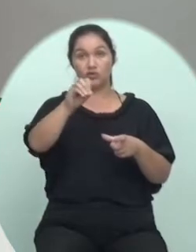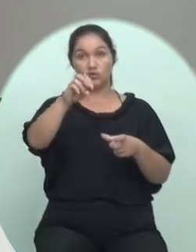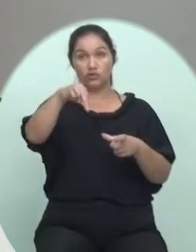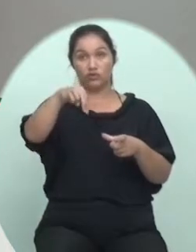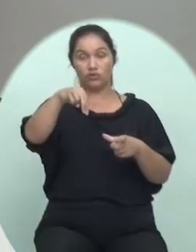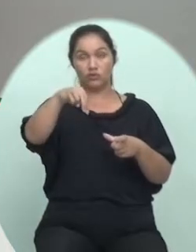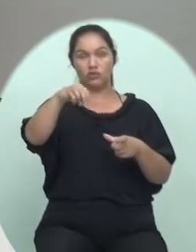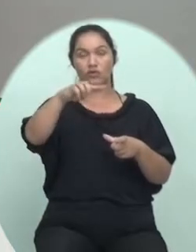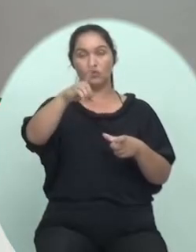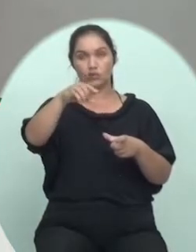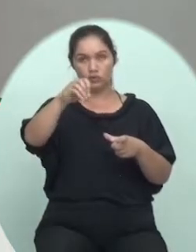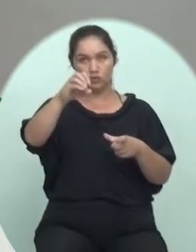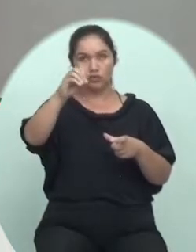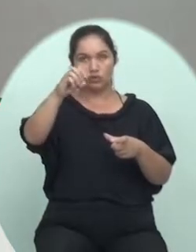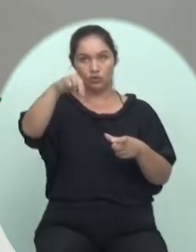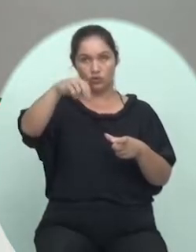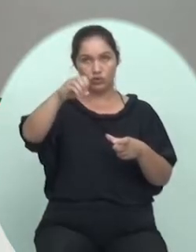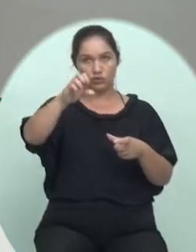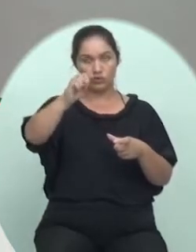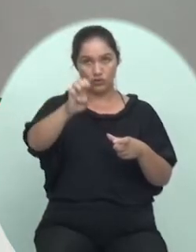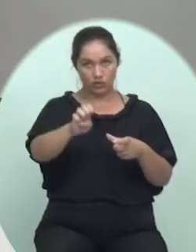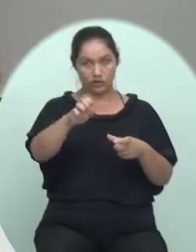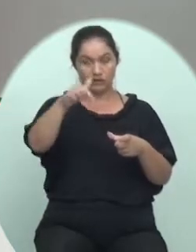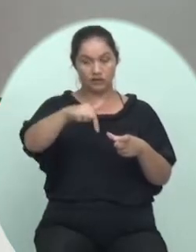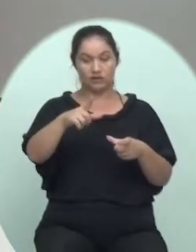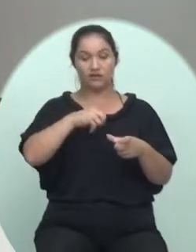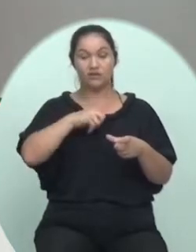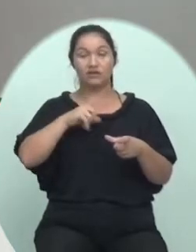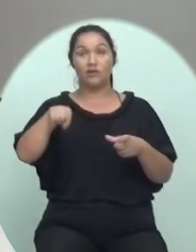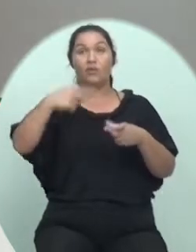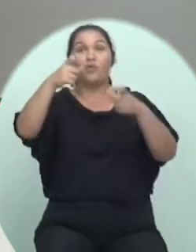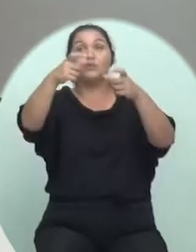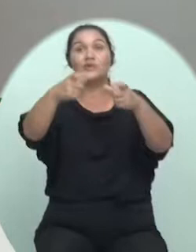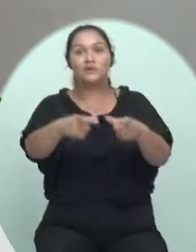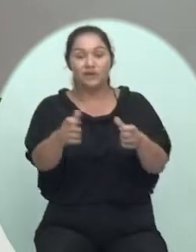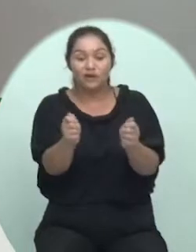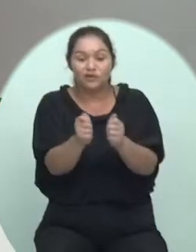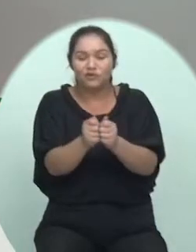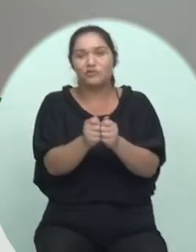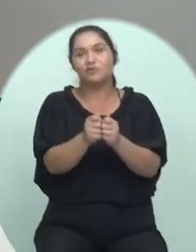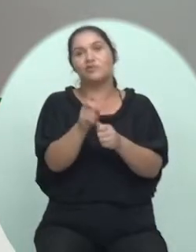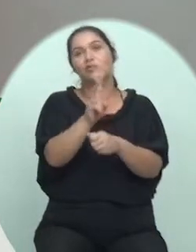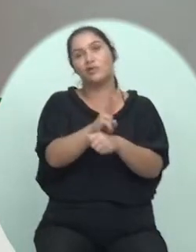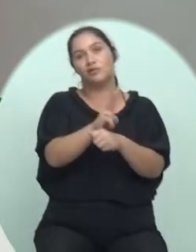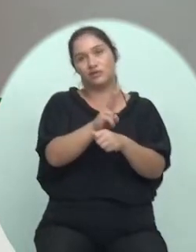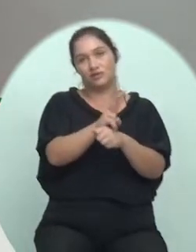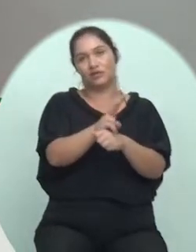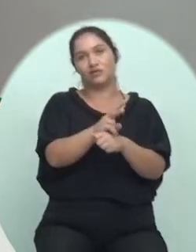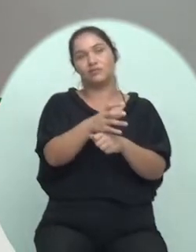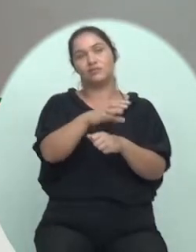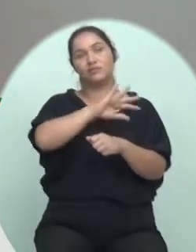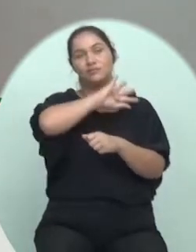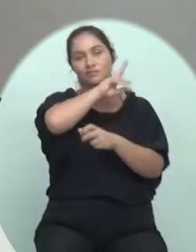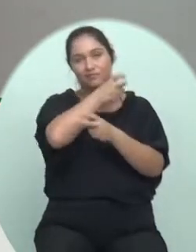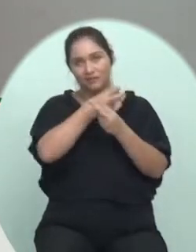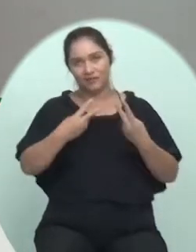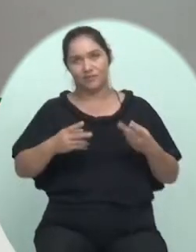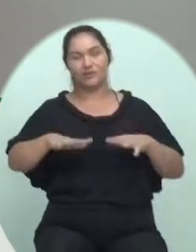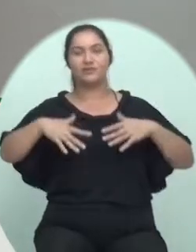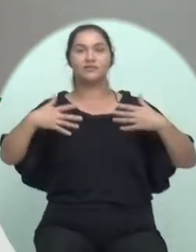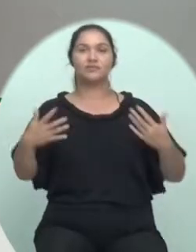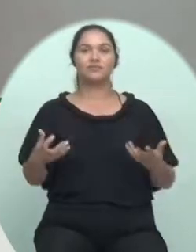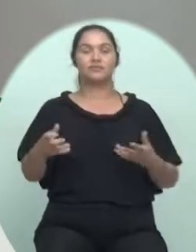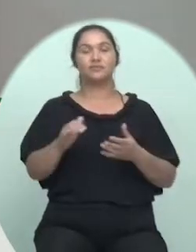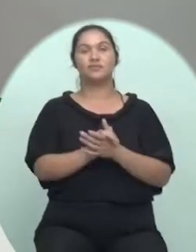E eu acompanho esse projeto direto, essa futura licitação, e hoje fui ao setor de licitações e me avisaram que já foi